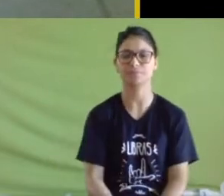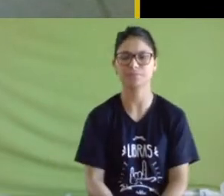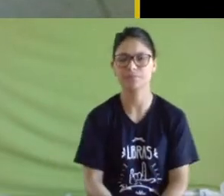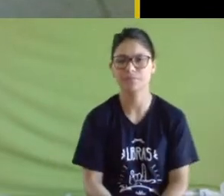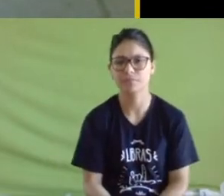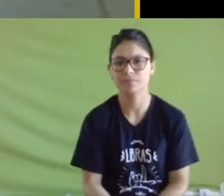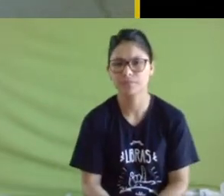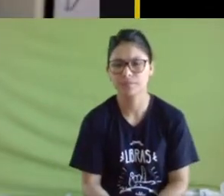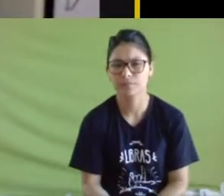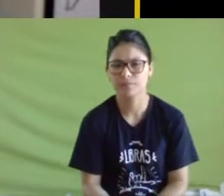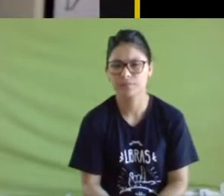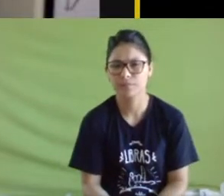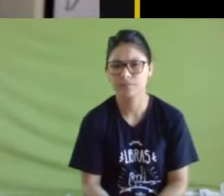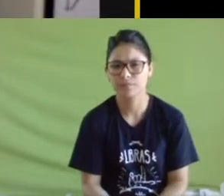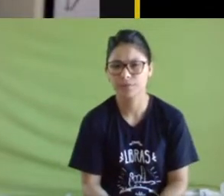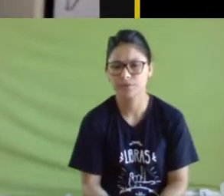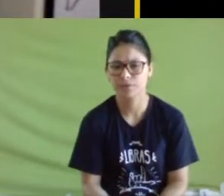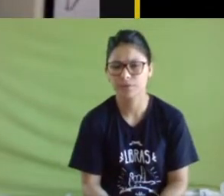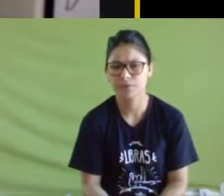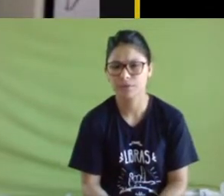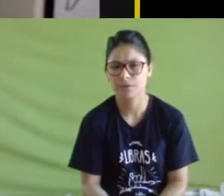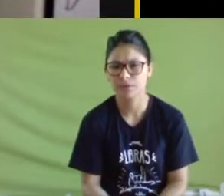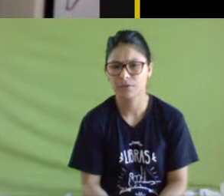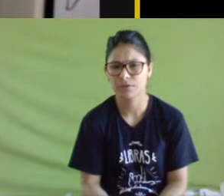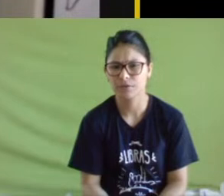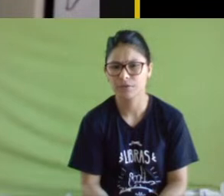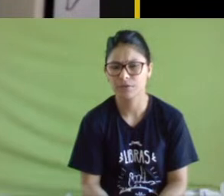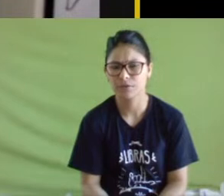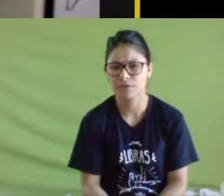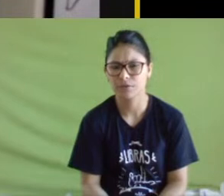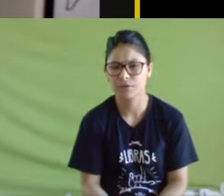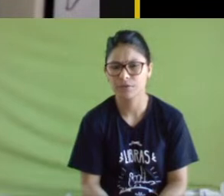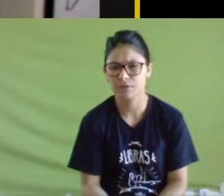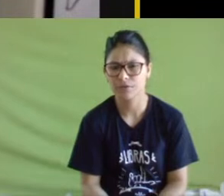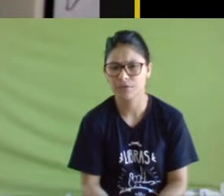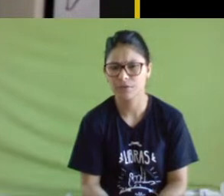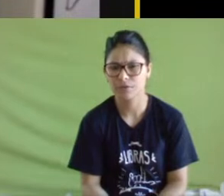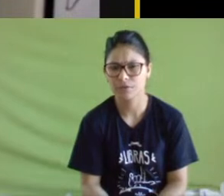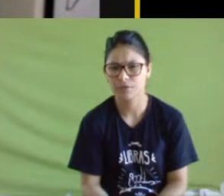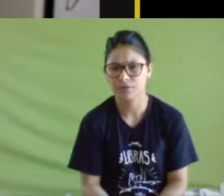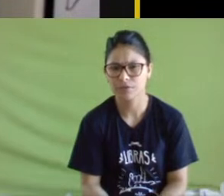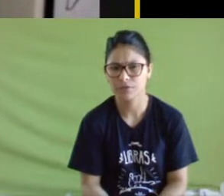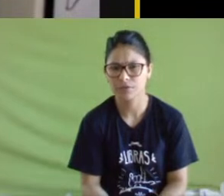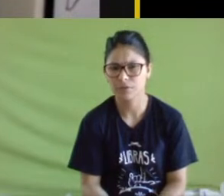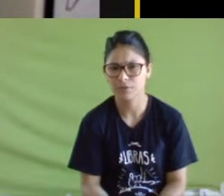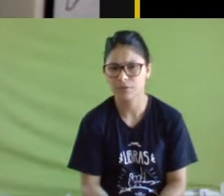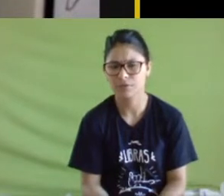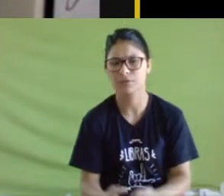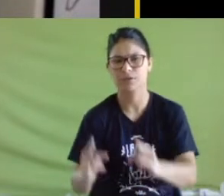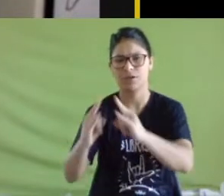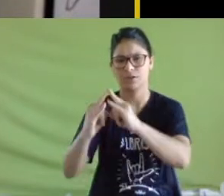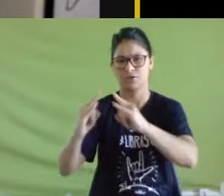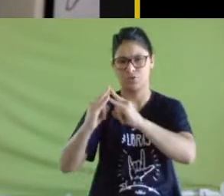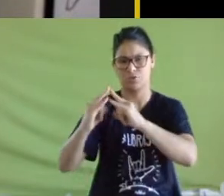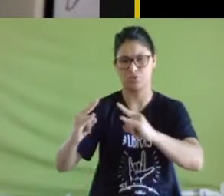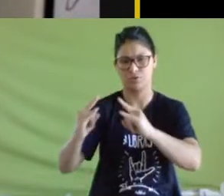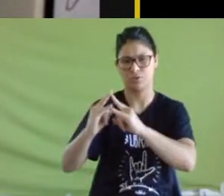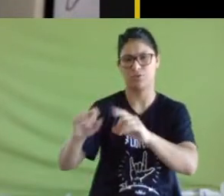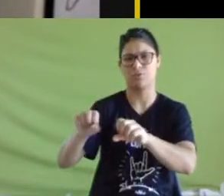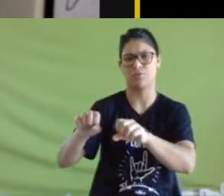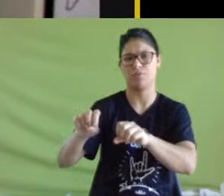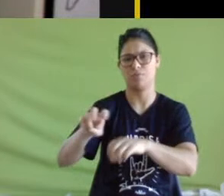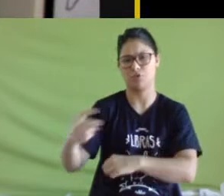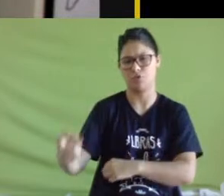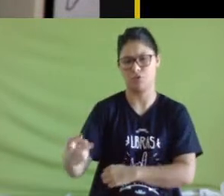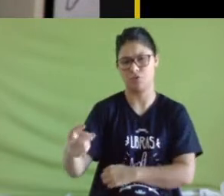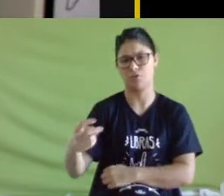diria que a instituição morre, mas não a retórica. Quer dizer, as técnicas de falar, e de